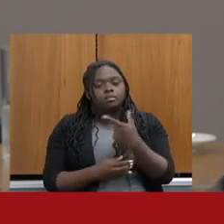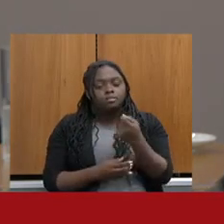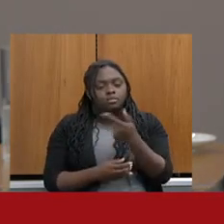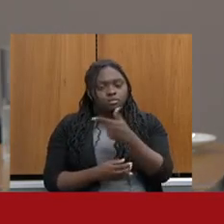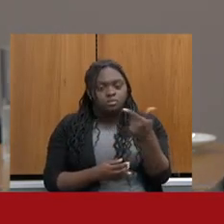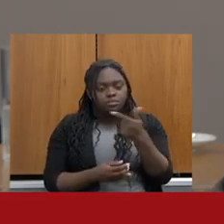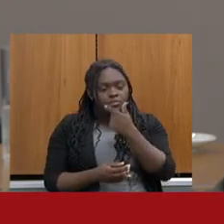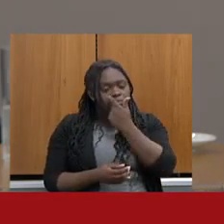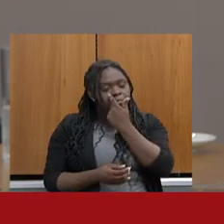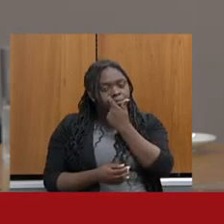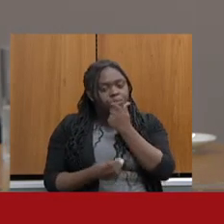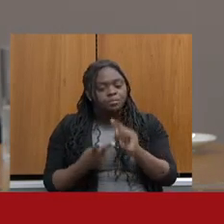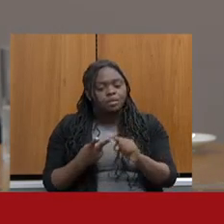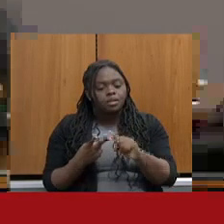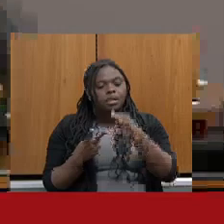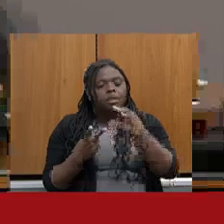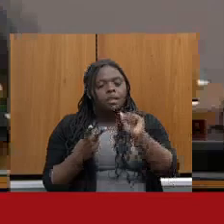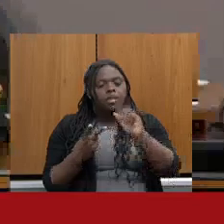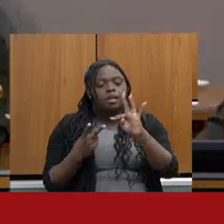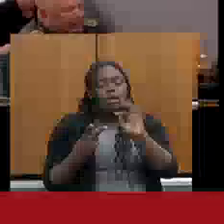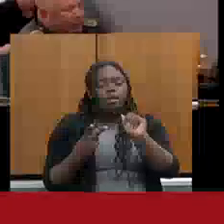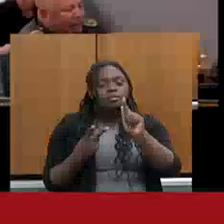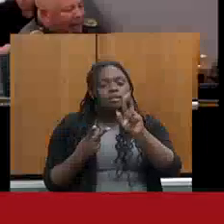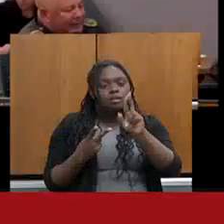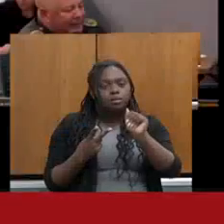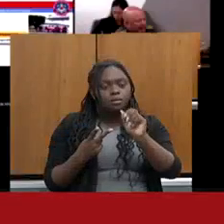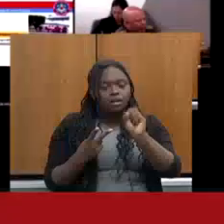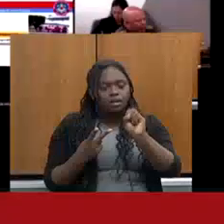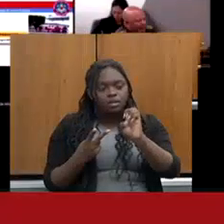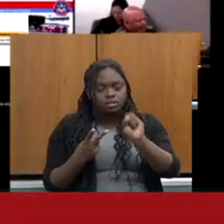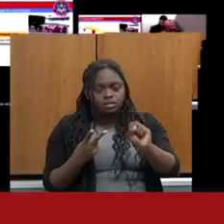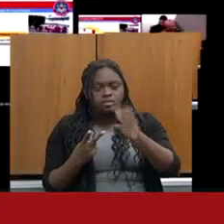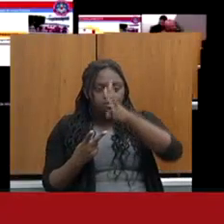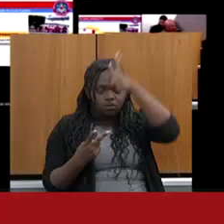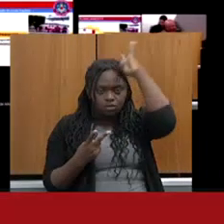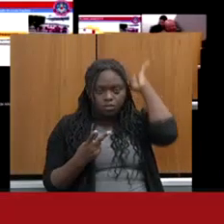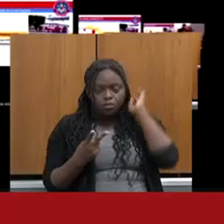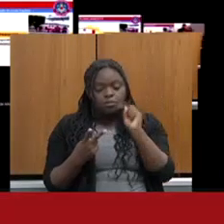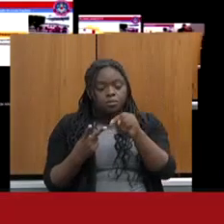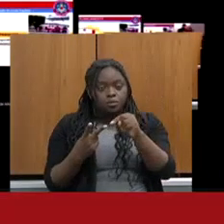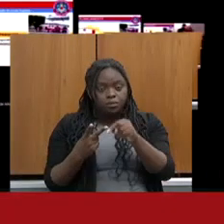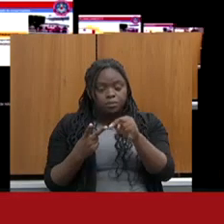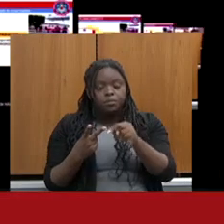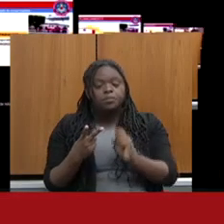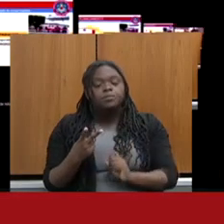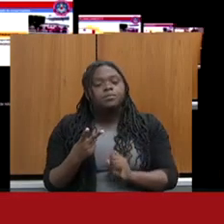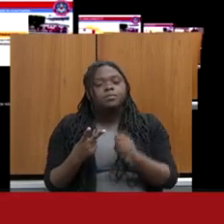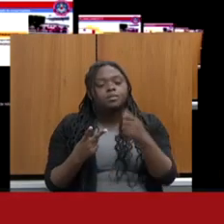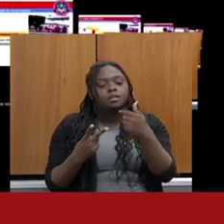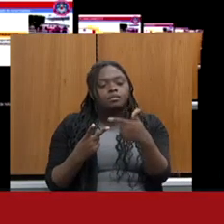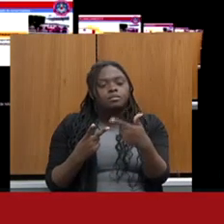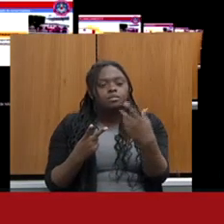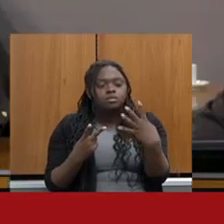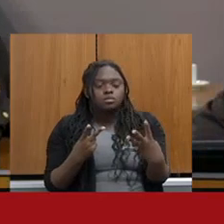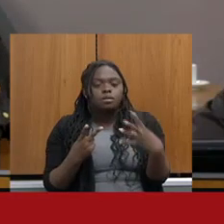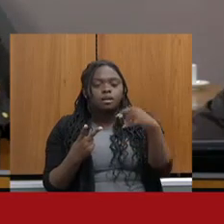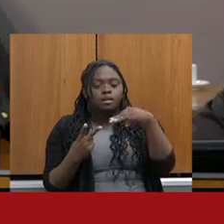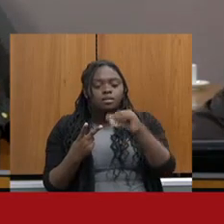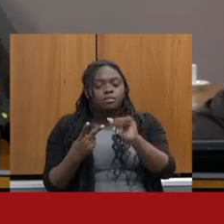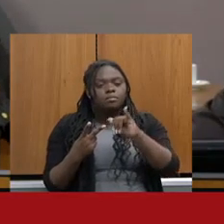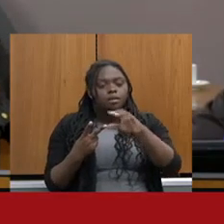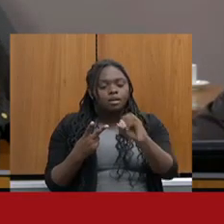passar Cataguases levamos bombeiro para cidade de Cataguases em 24 de maio